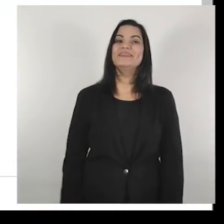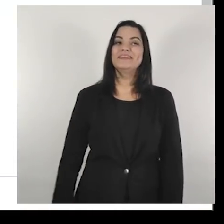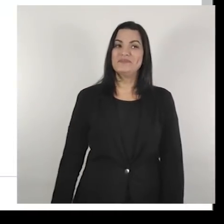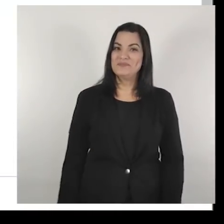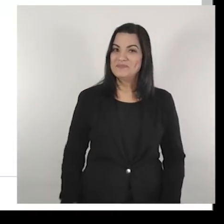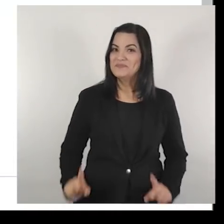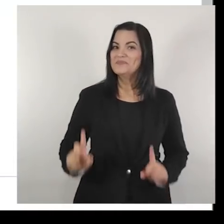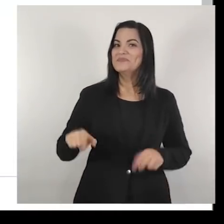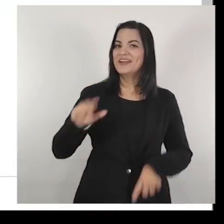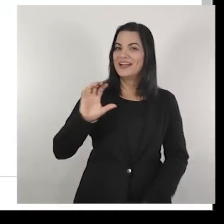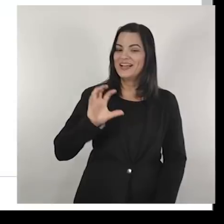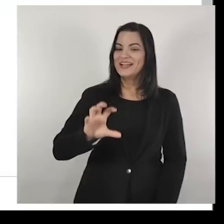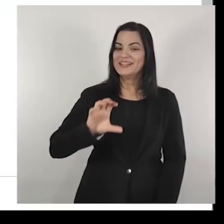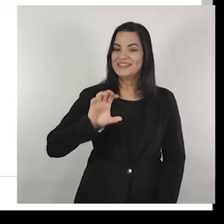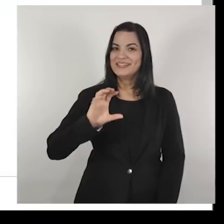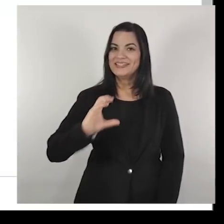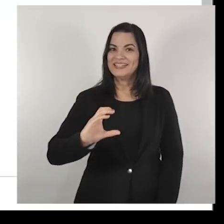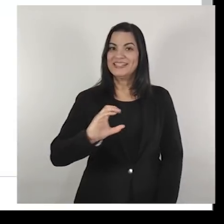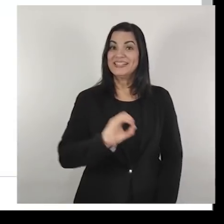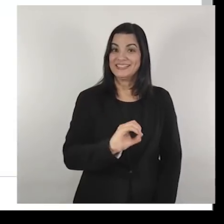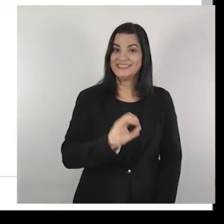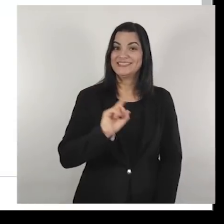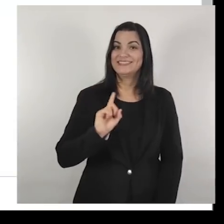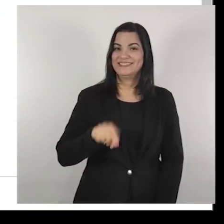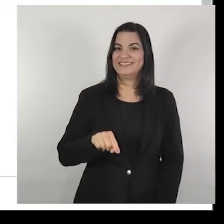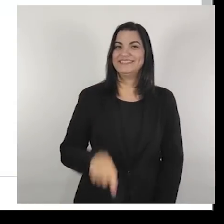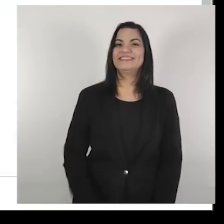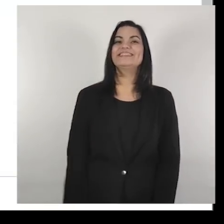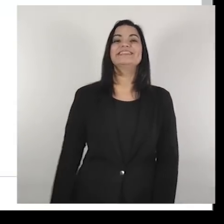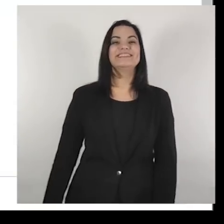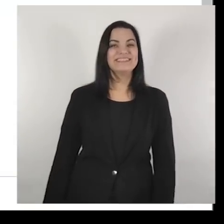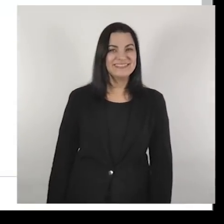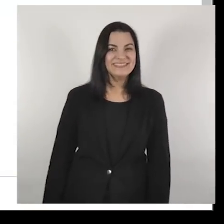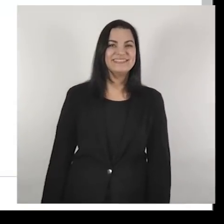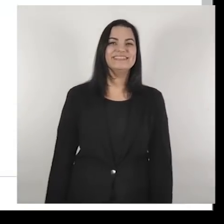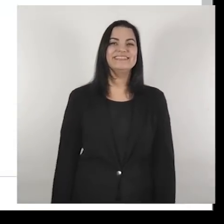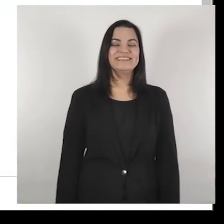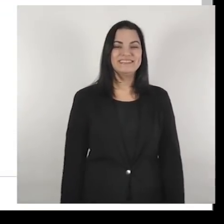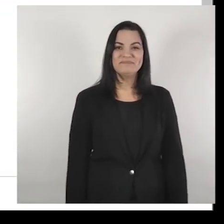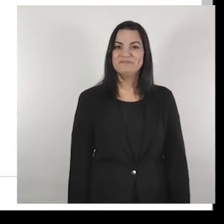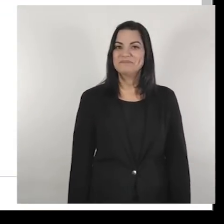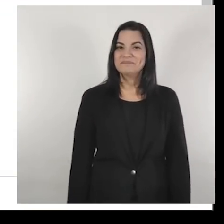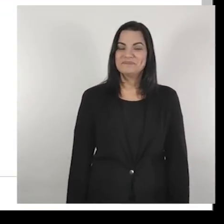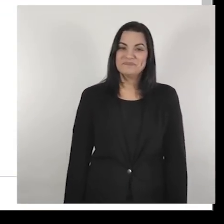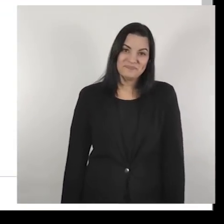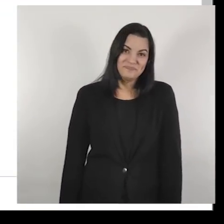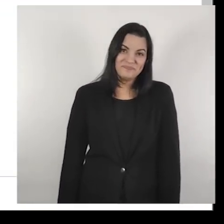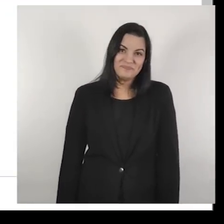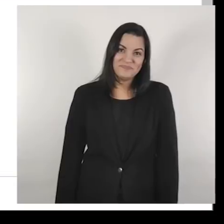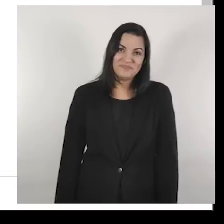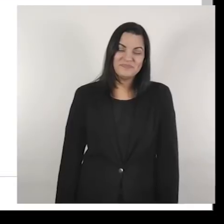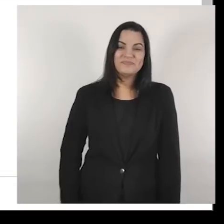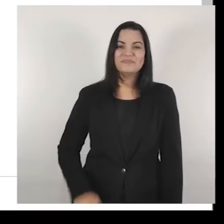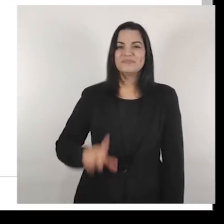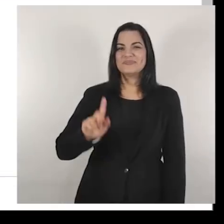uma! Mais um estado que nós temos aqui na região Centro-Oeste.